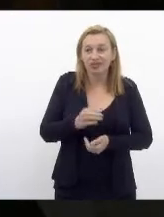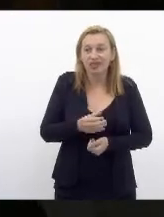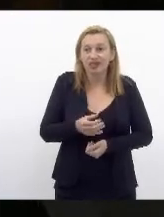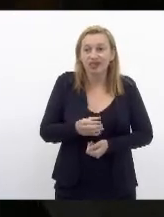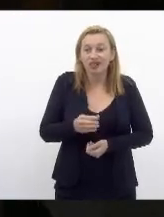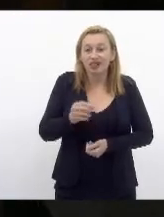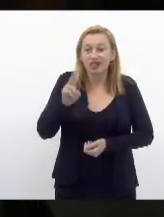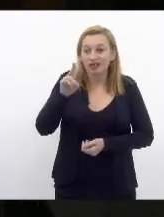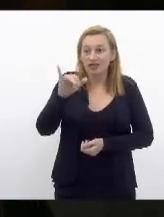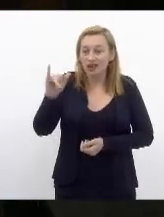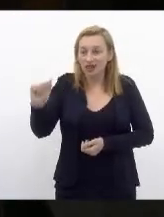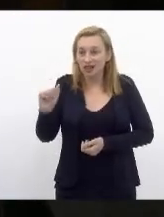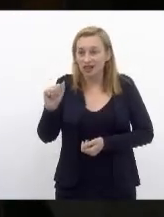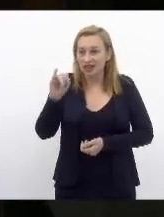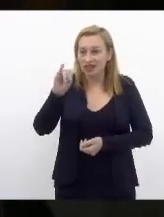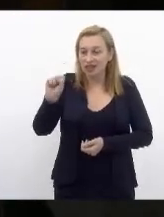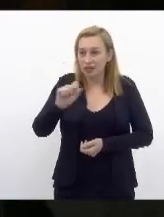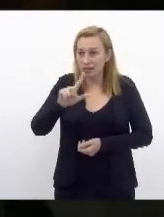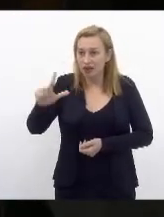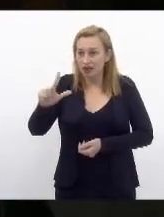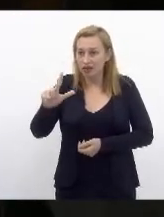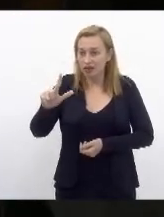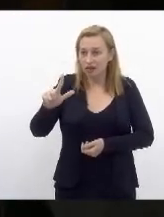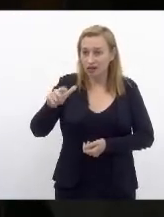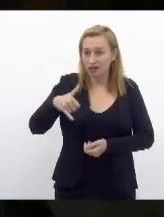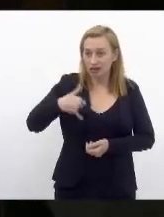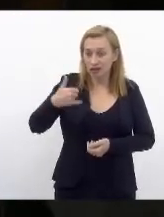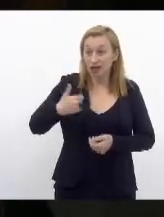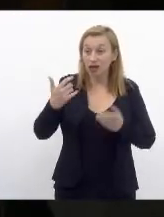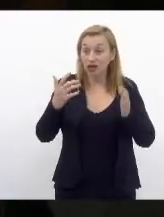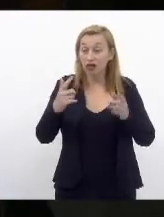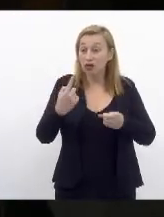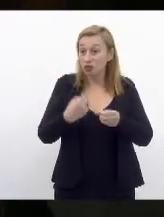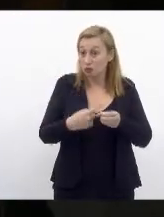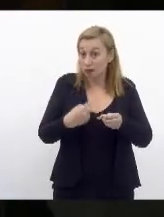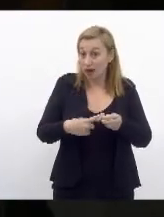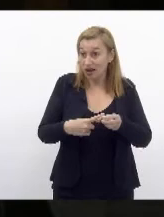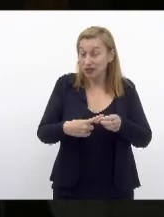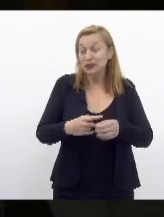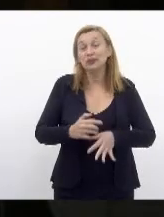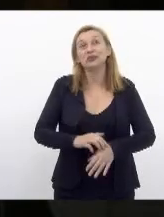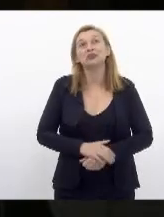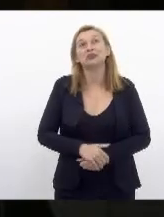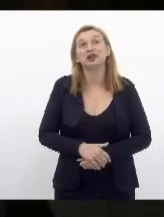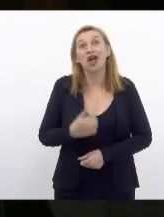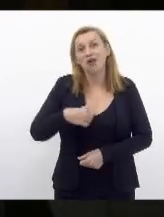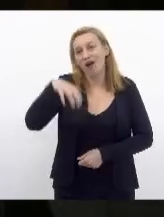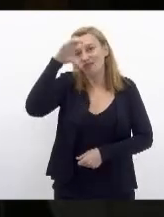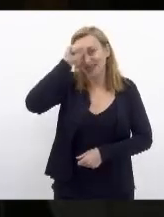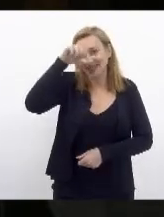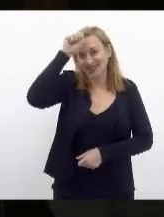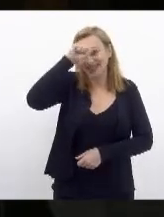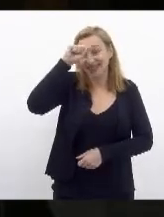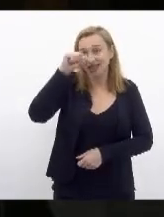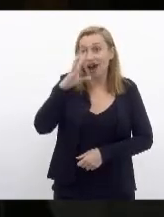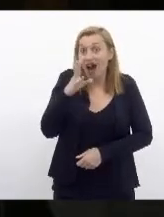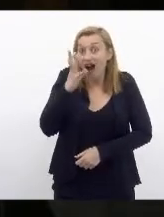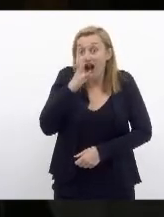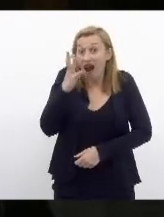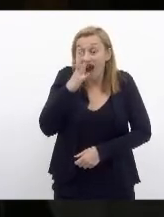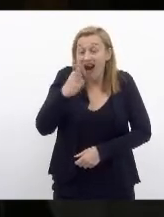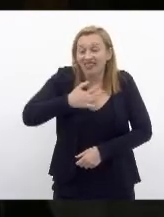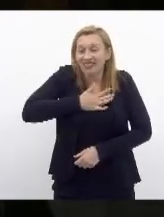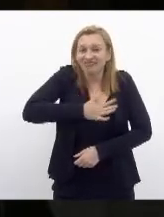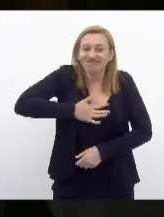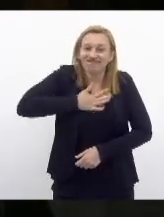Vila Isabel, que faz aniversário, um bairro no qual eu aprendi a admirar, aprendi a